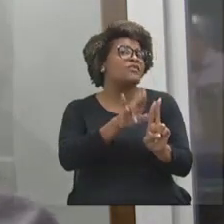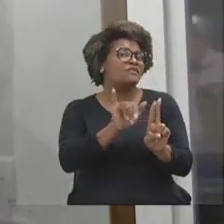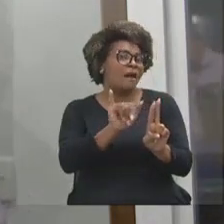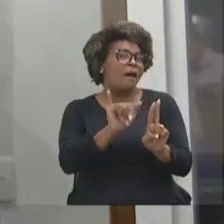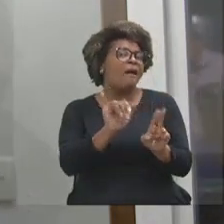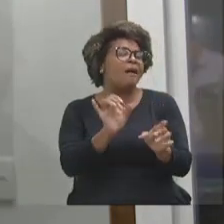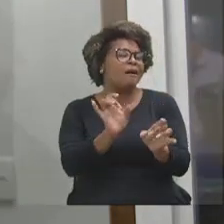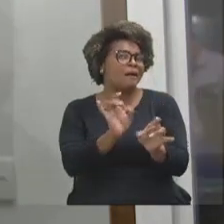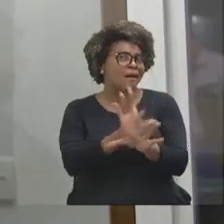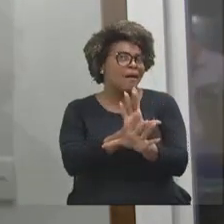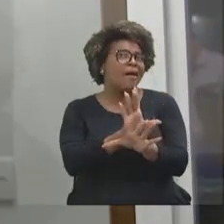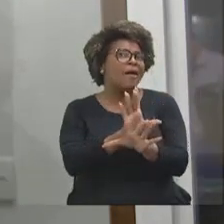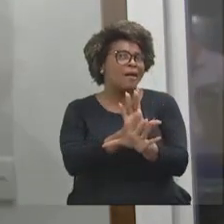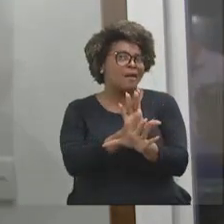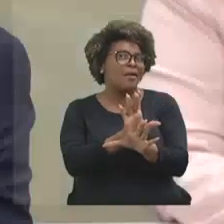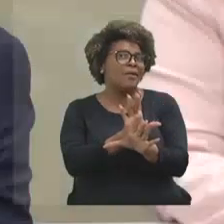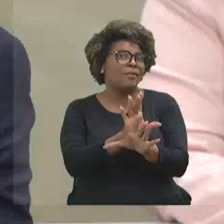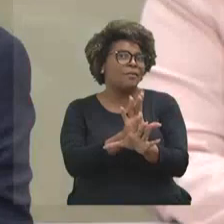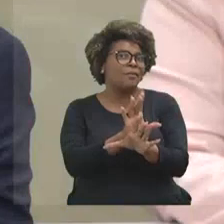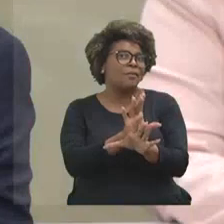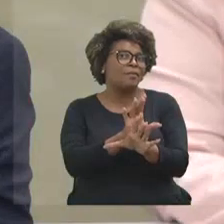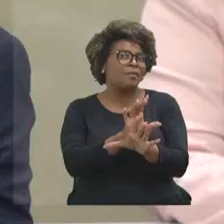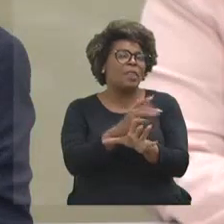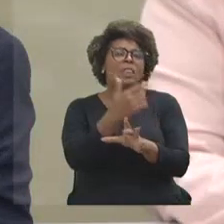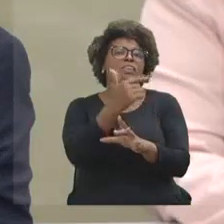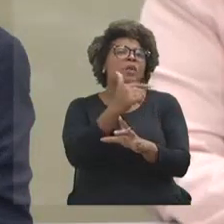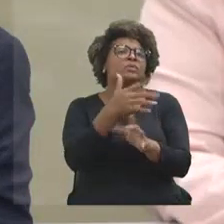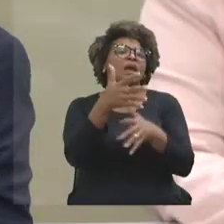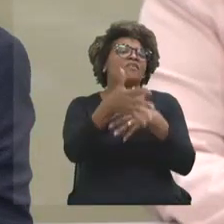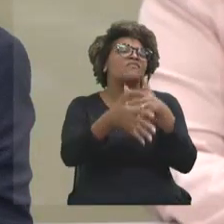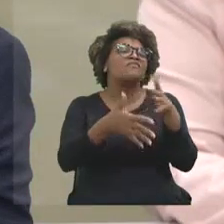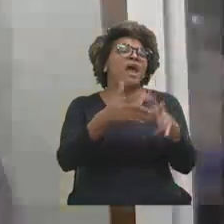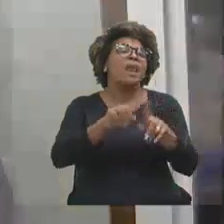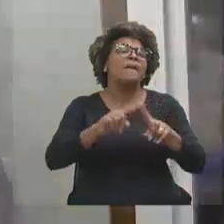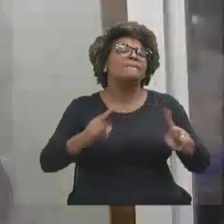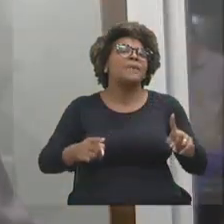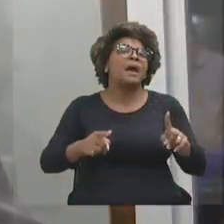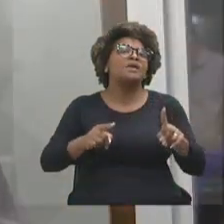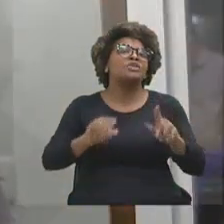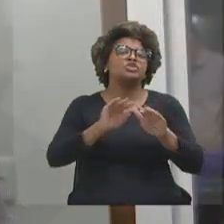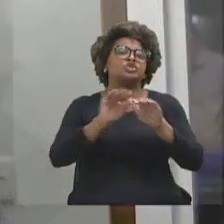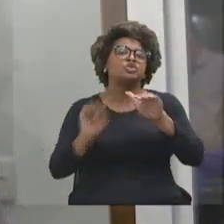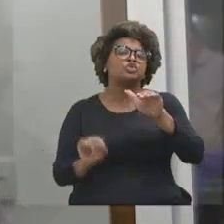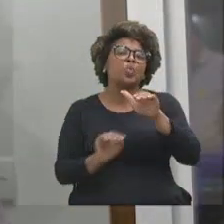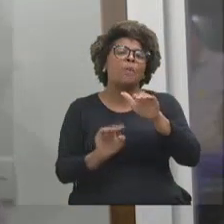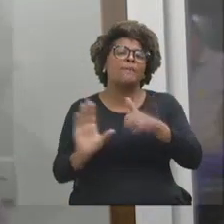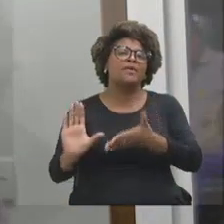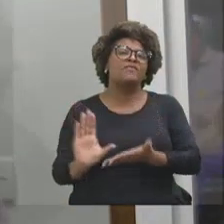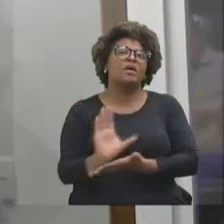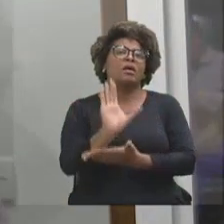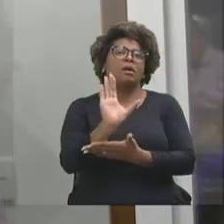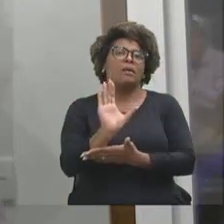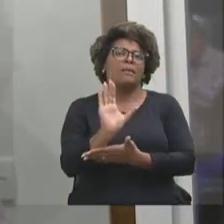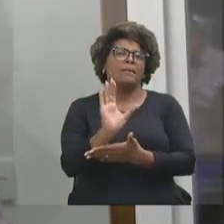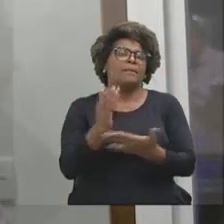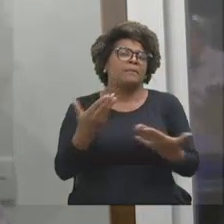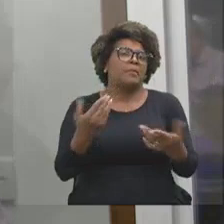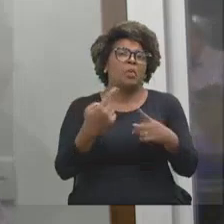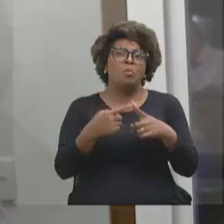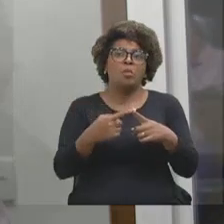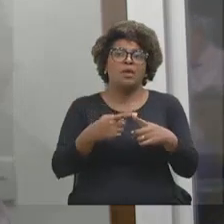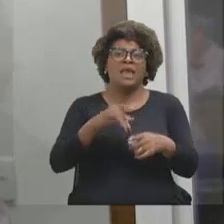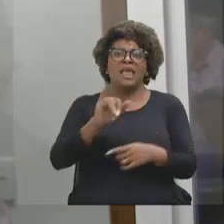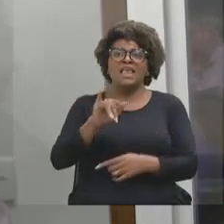não falamos mais sub financiamento nós estamos falando de financiamento porque a inflação da saúde no nosso